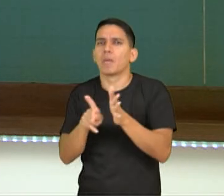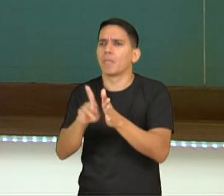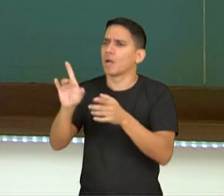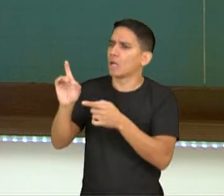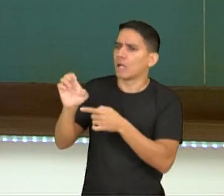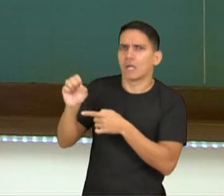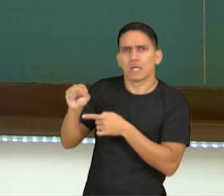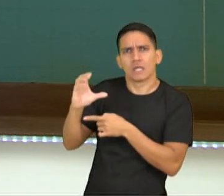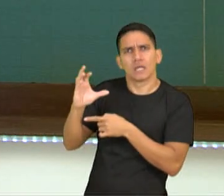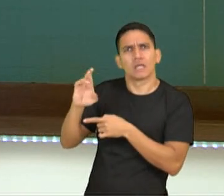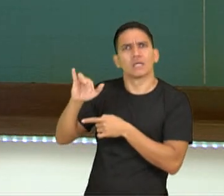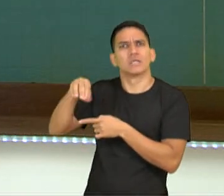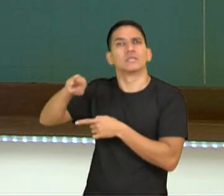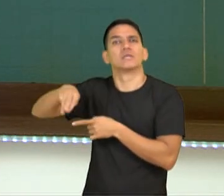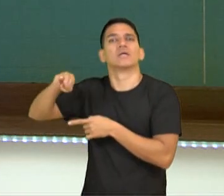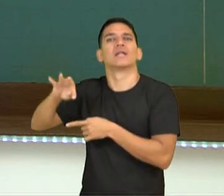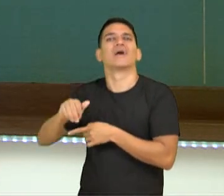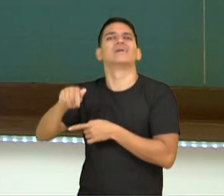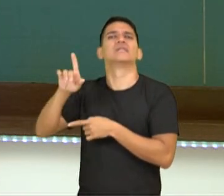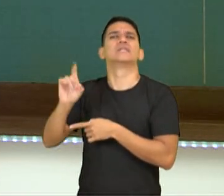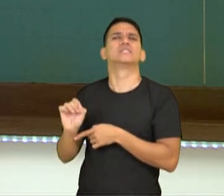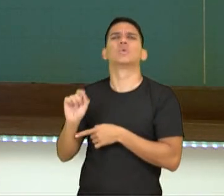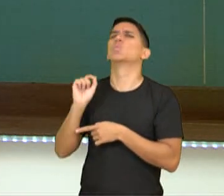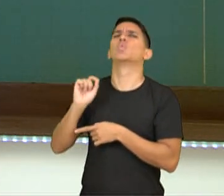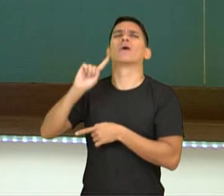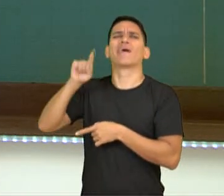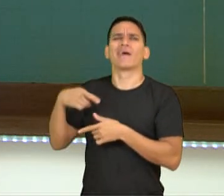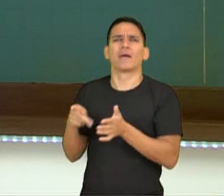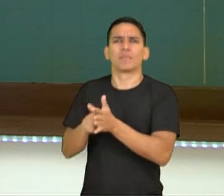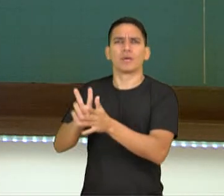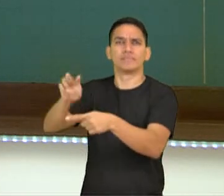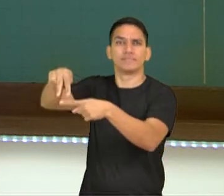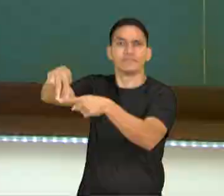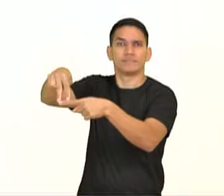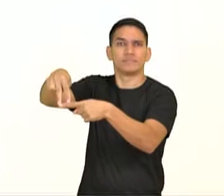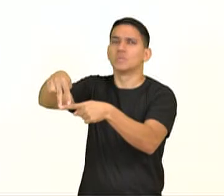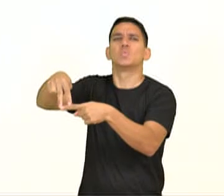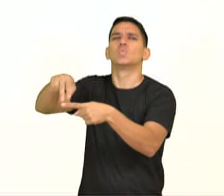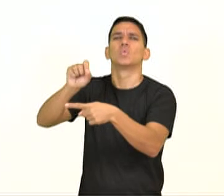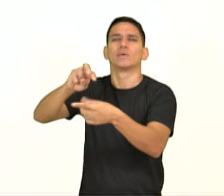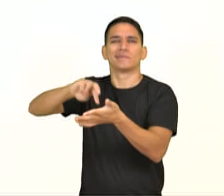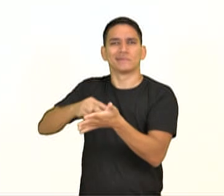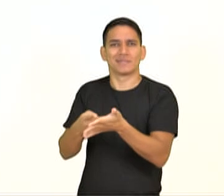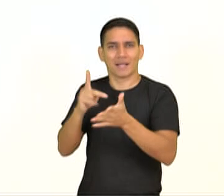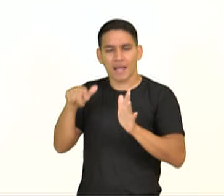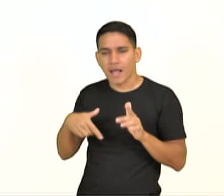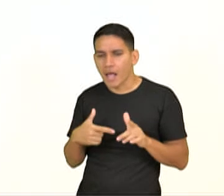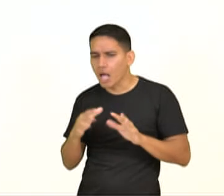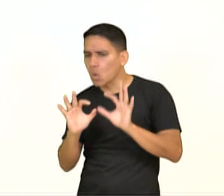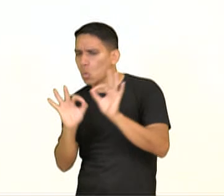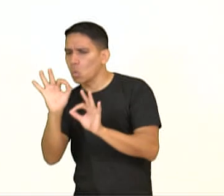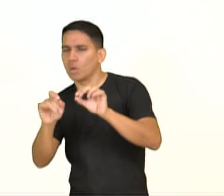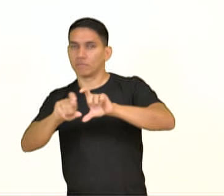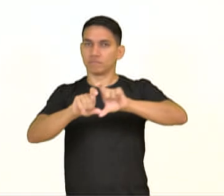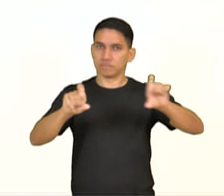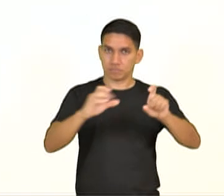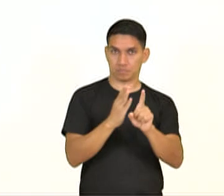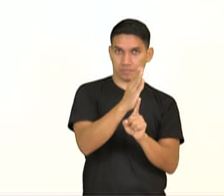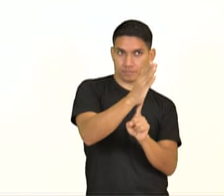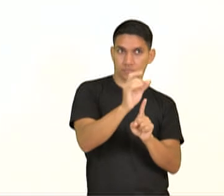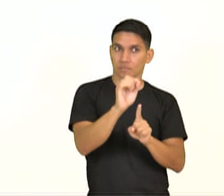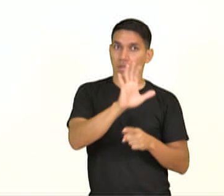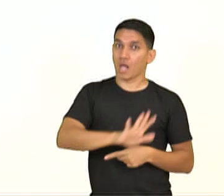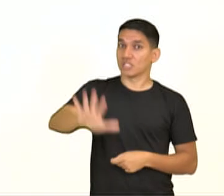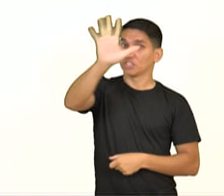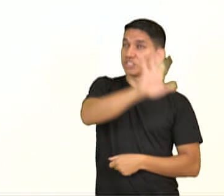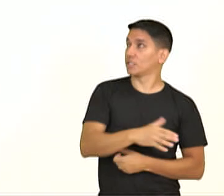que é o discriminante? É o cálculo do delta, tá? Então, essa primeira fórmula, né, que a professora colocou aqui, ela está de uma forma